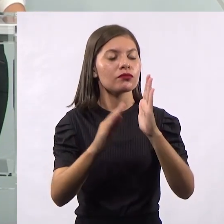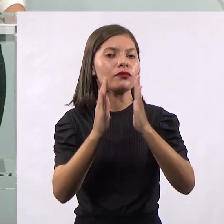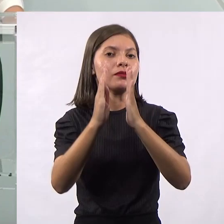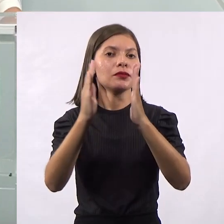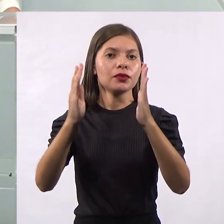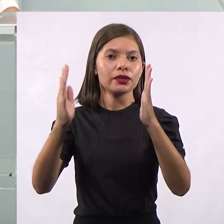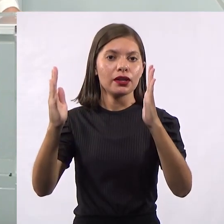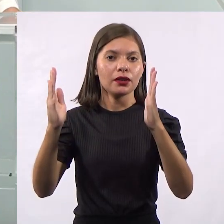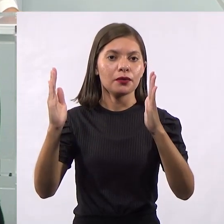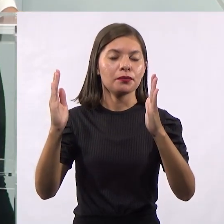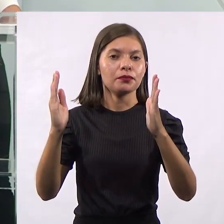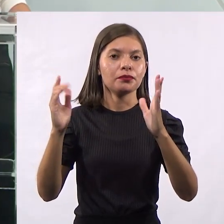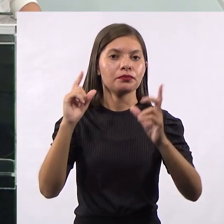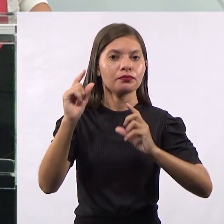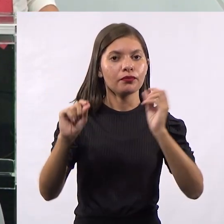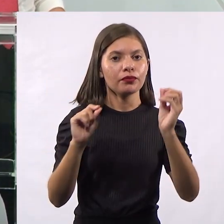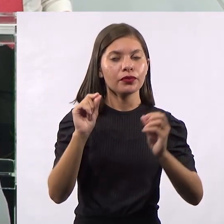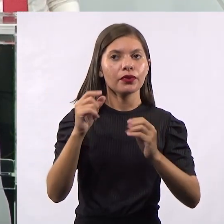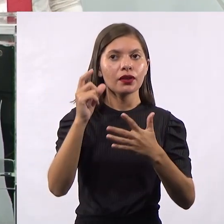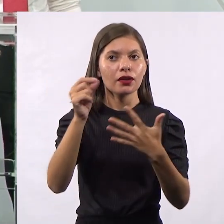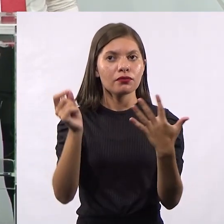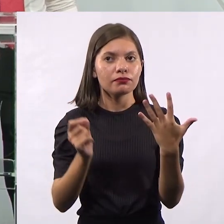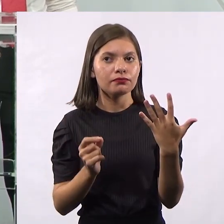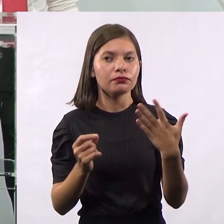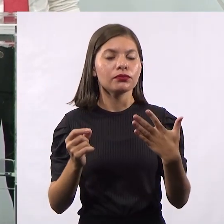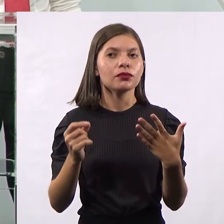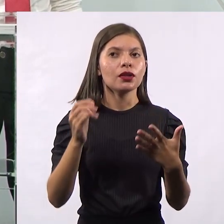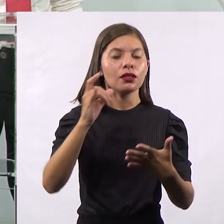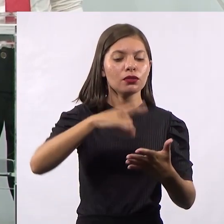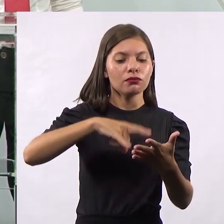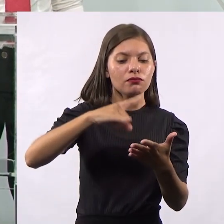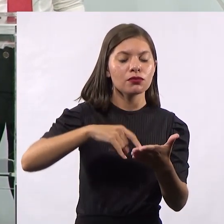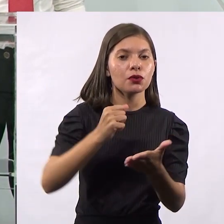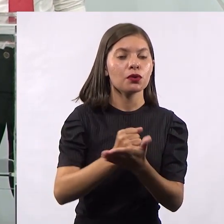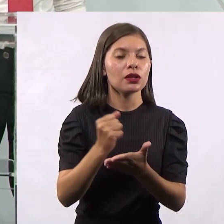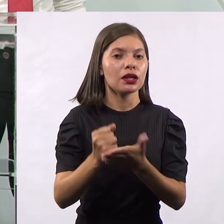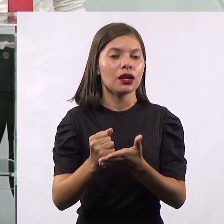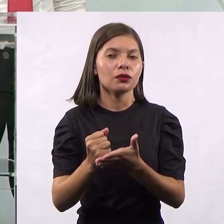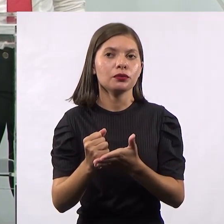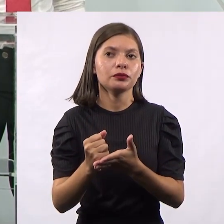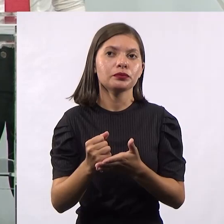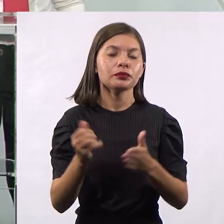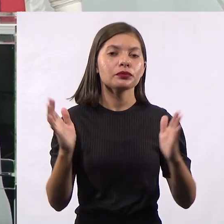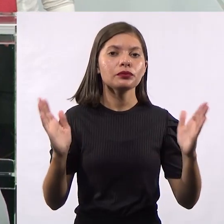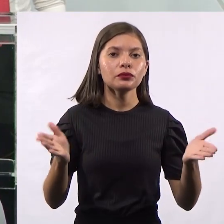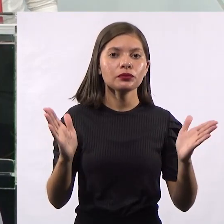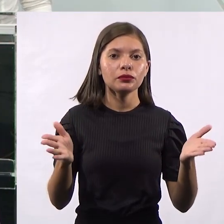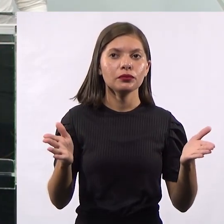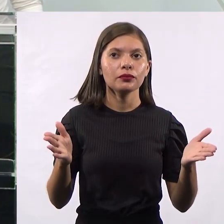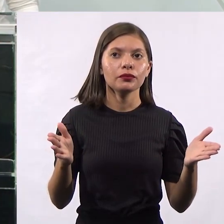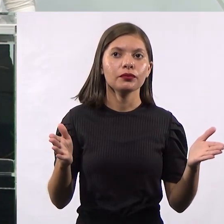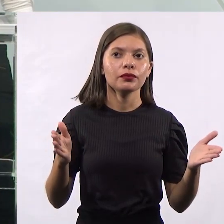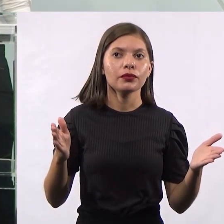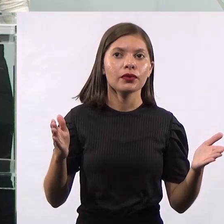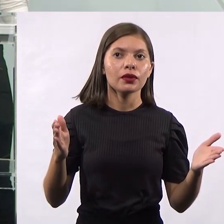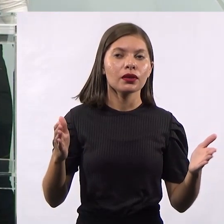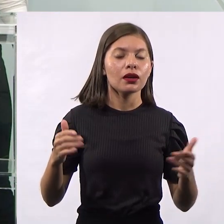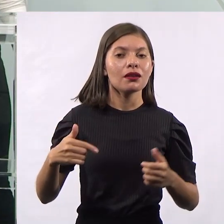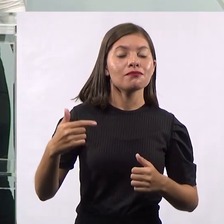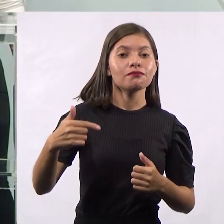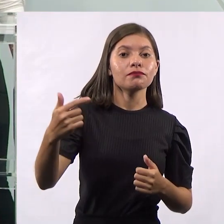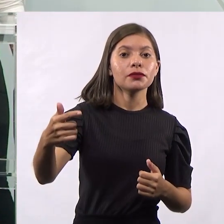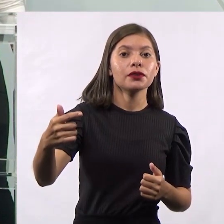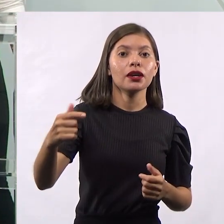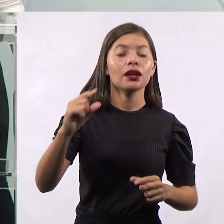minha biblioteca, tá? Essas nuances do contrato de obra pública. E agora, eu vou passar para